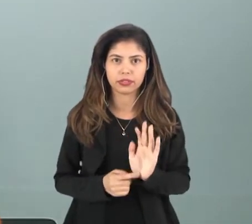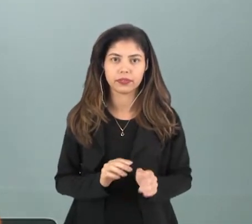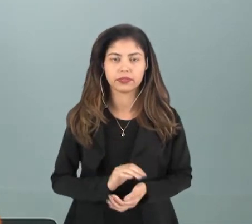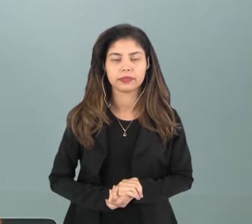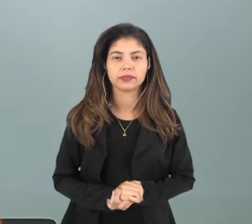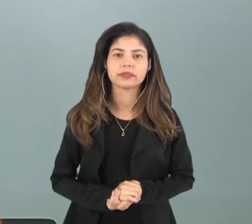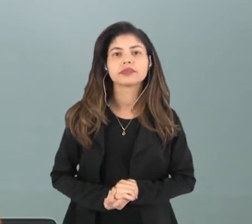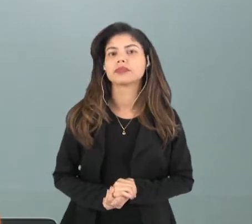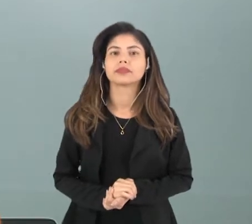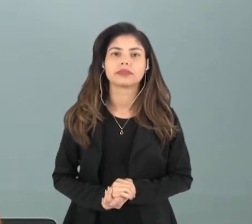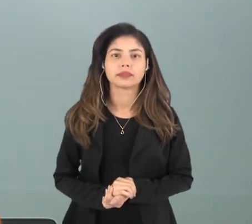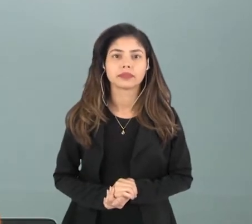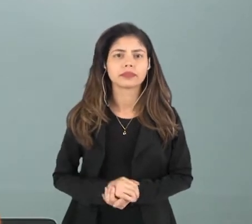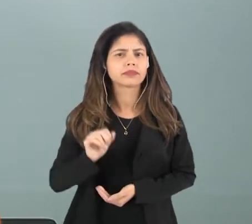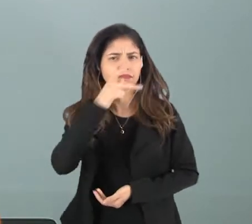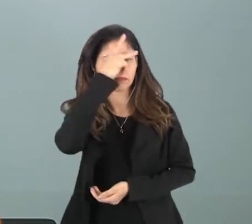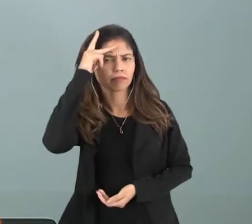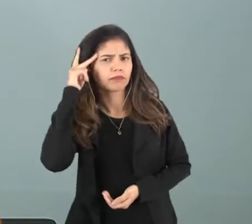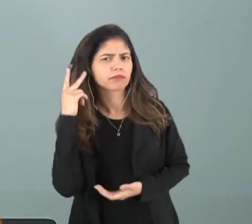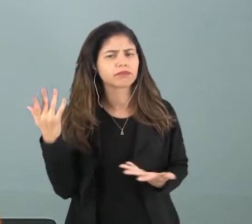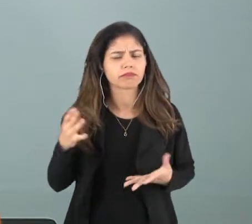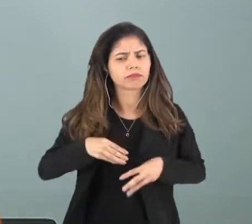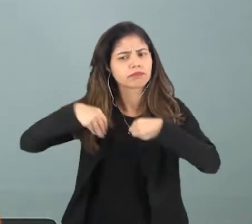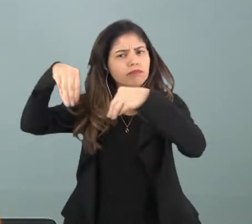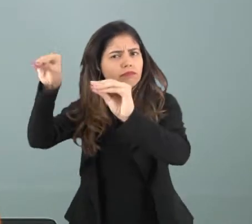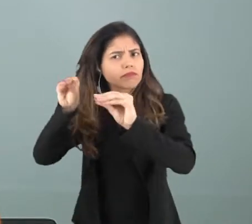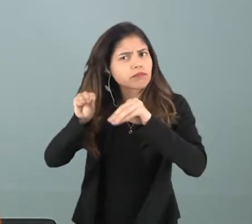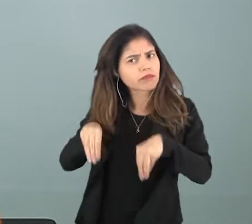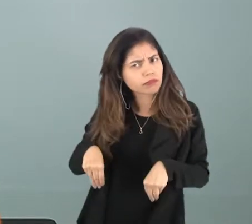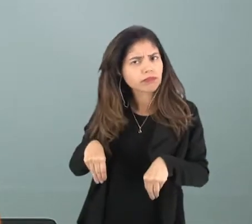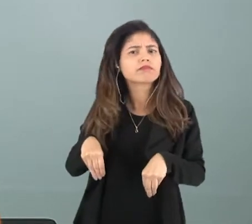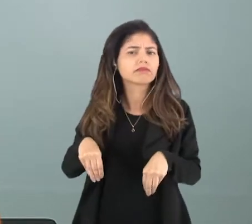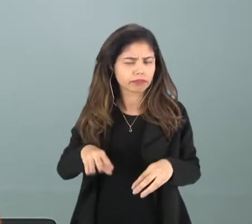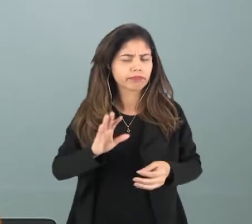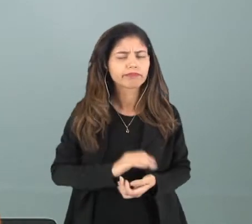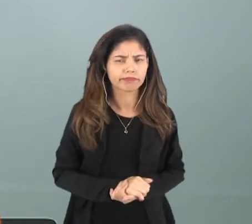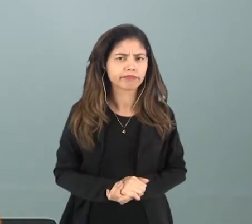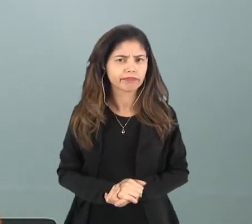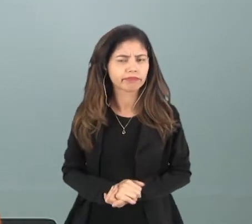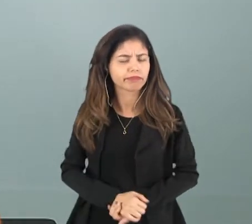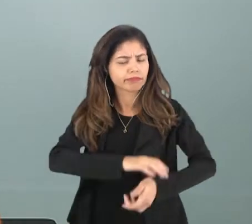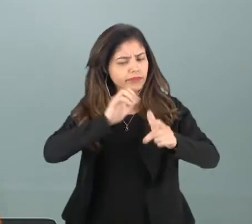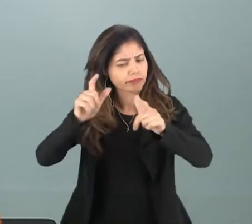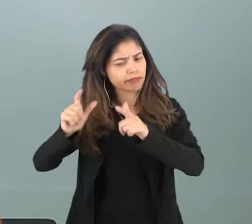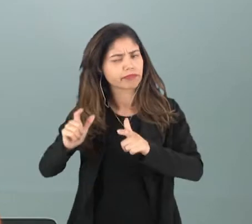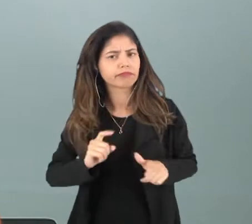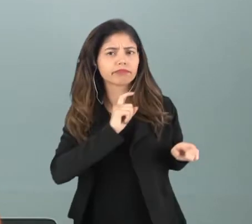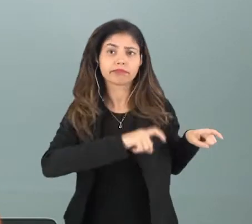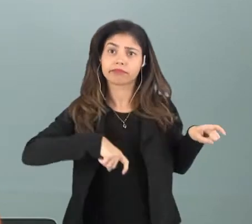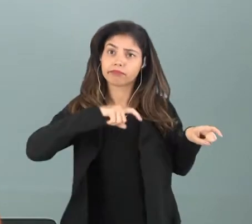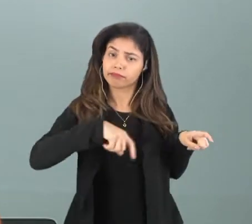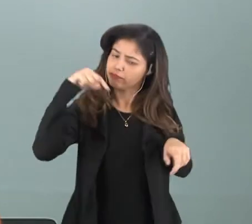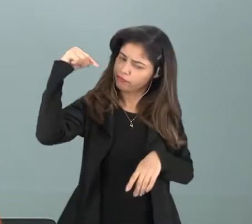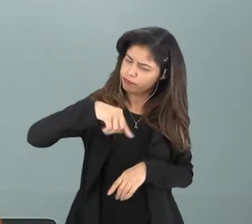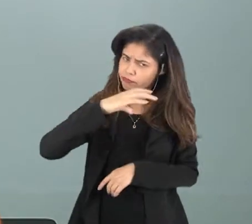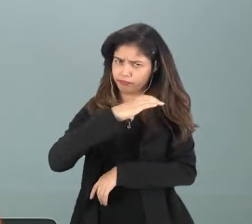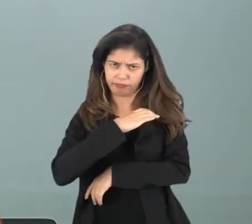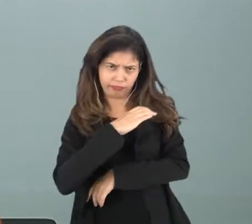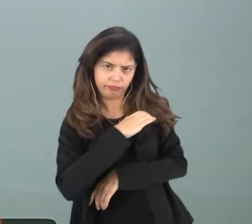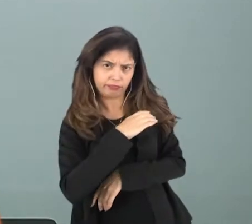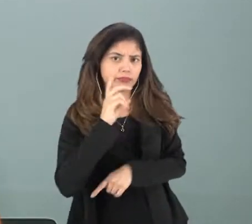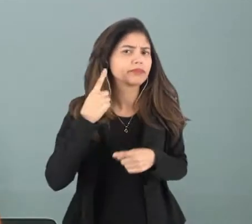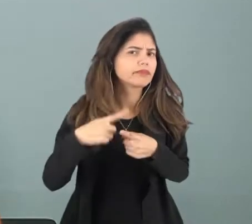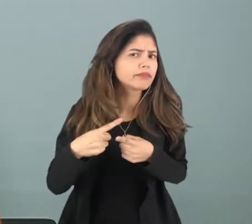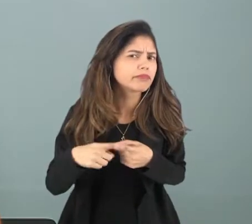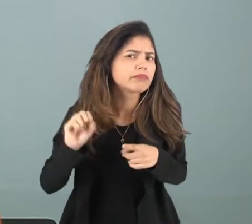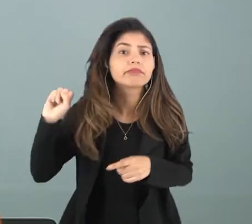essas pessoas elas se deslocam da área rural para cá, para a área urbana? Por que que isso